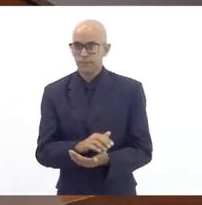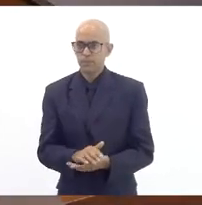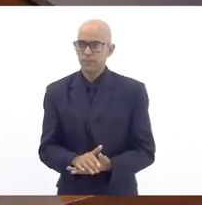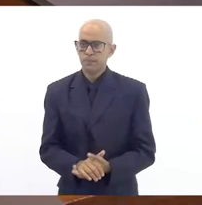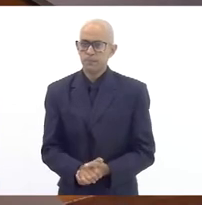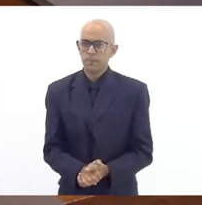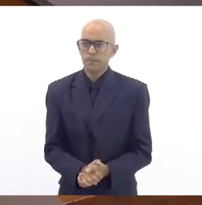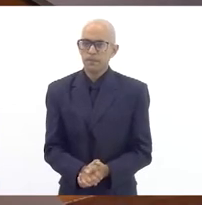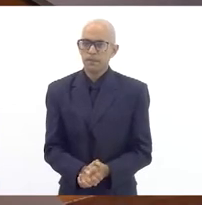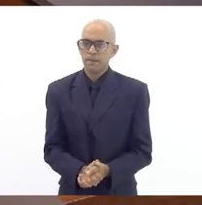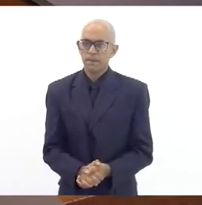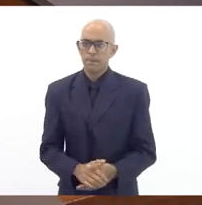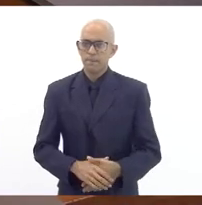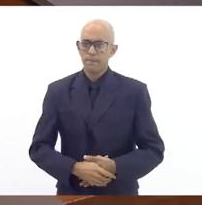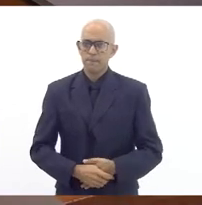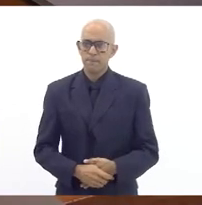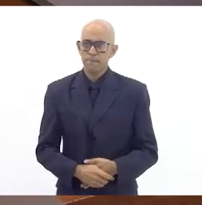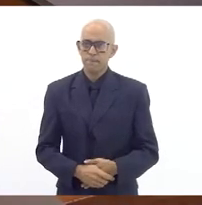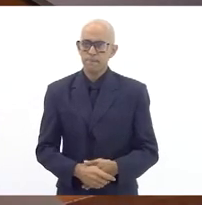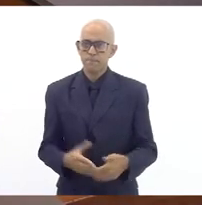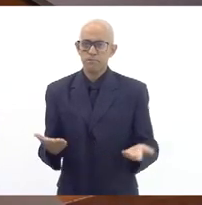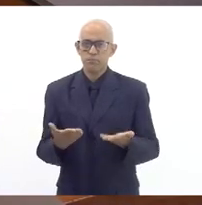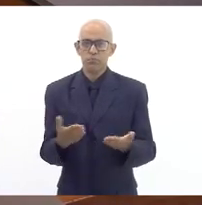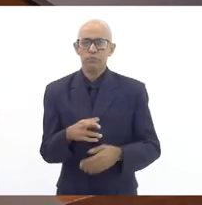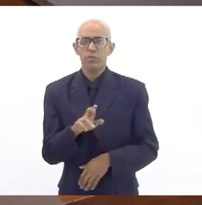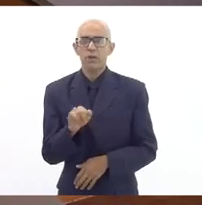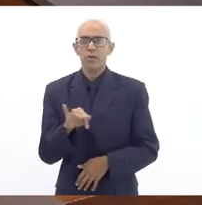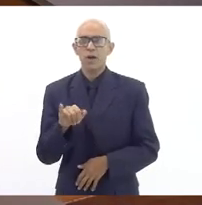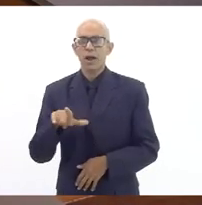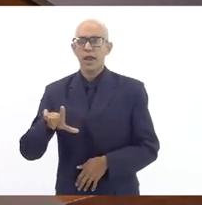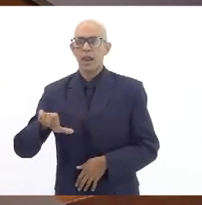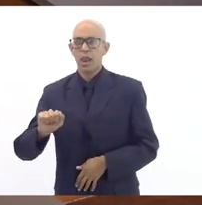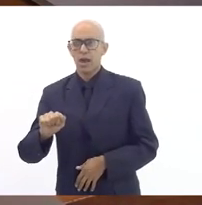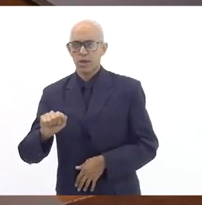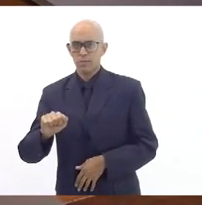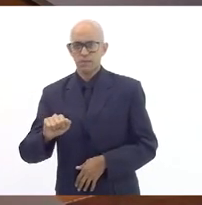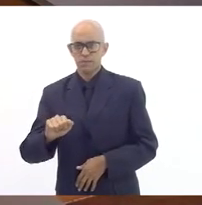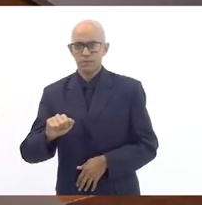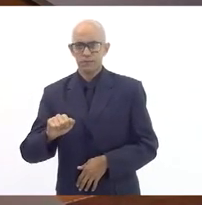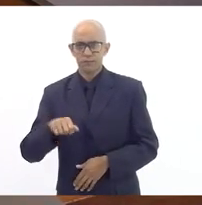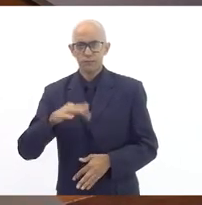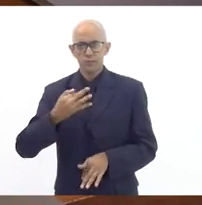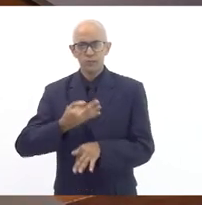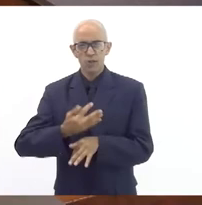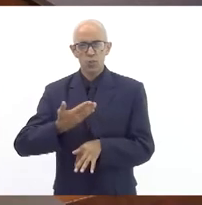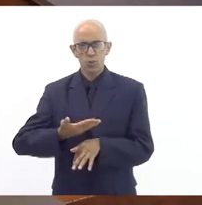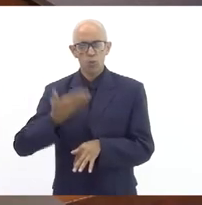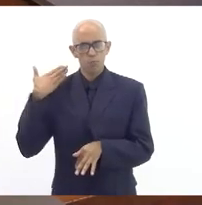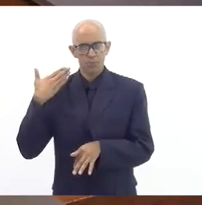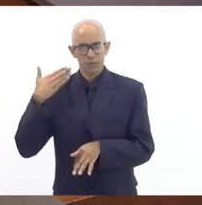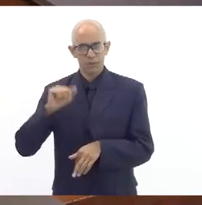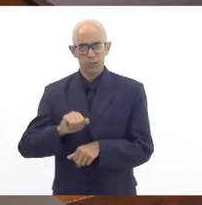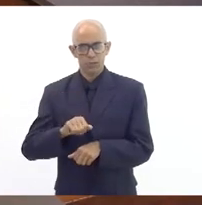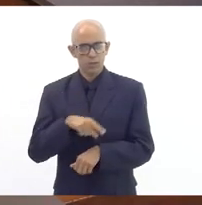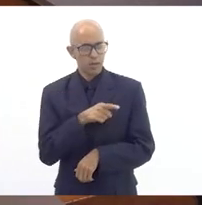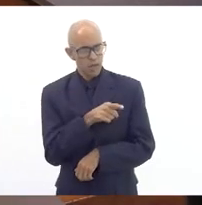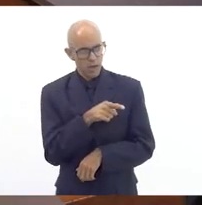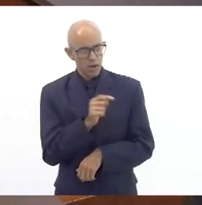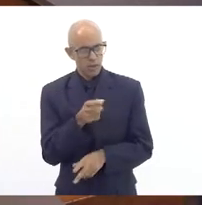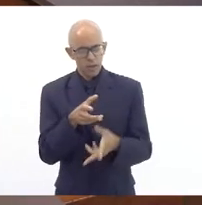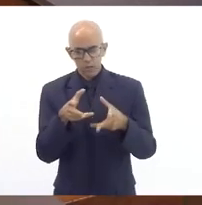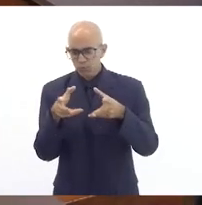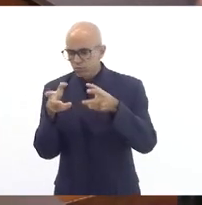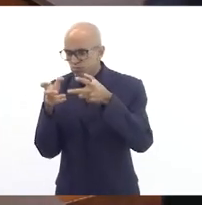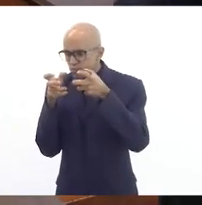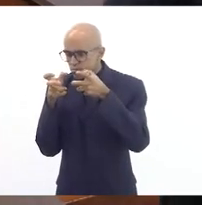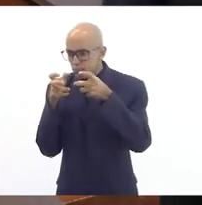fazer... chamar a Rafaela, que na audiência passada não estava, né, Rafaela? Rafaela é do Observatório dos Trens. Para